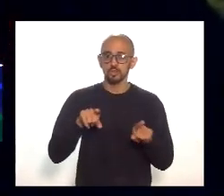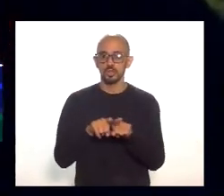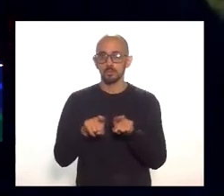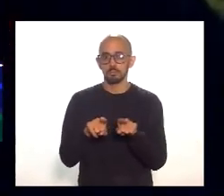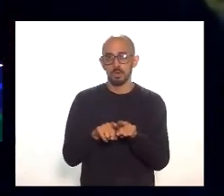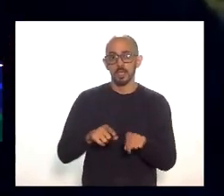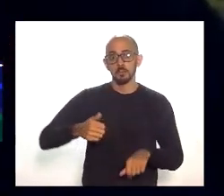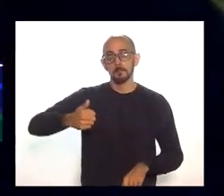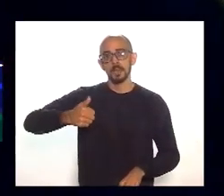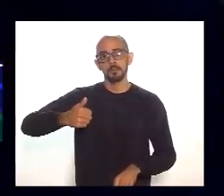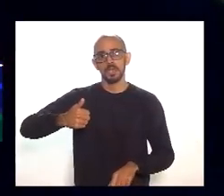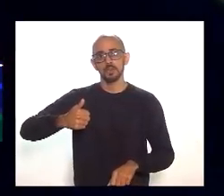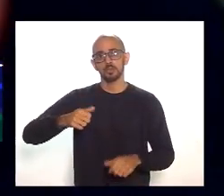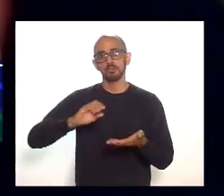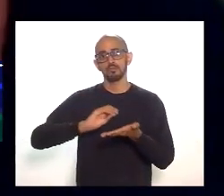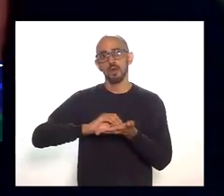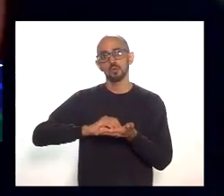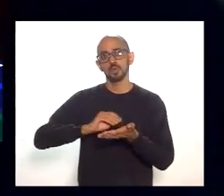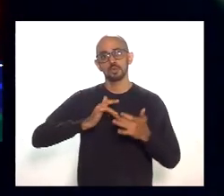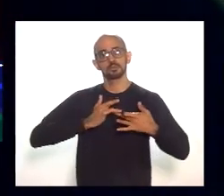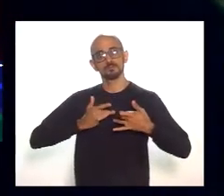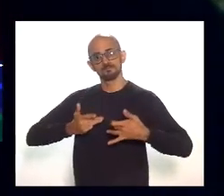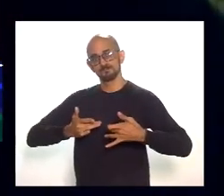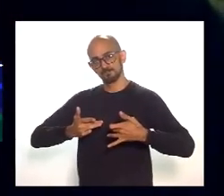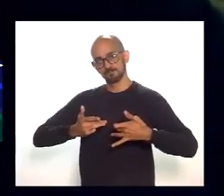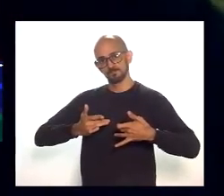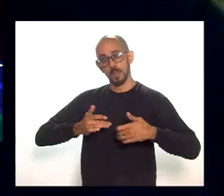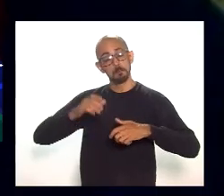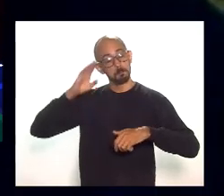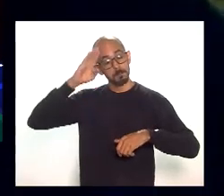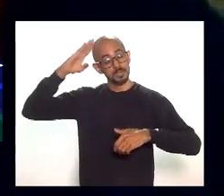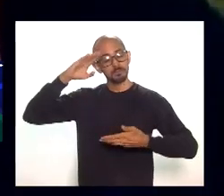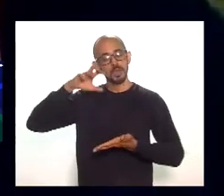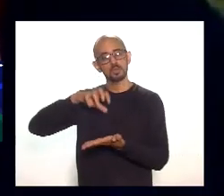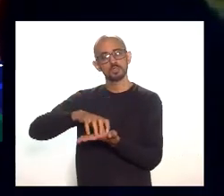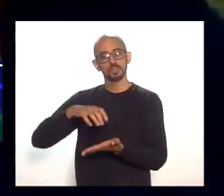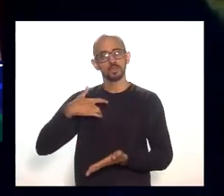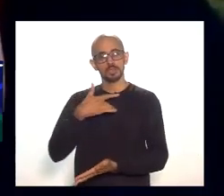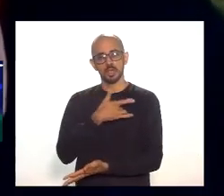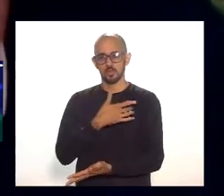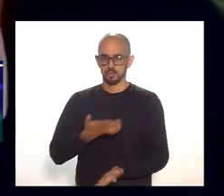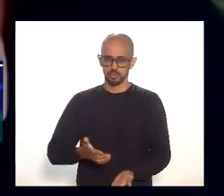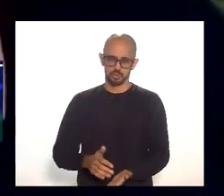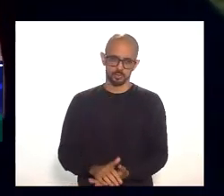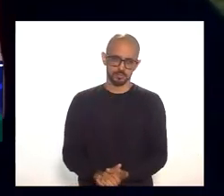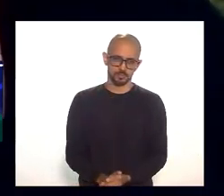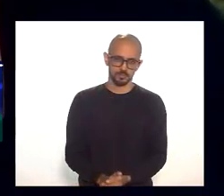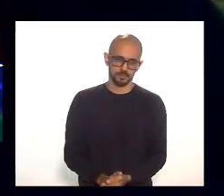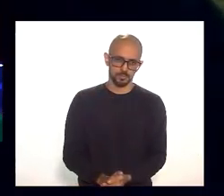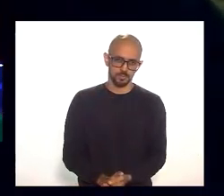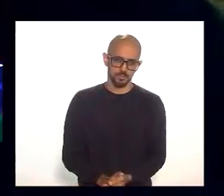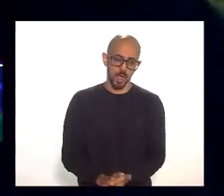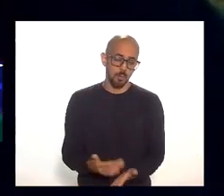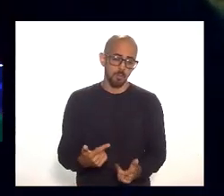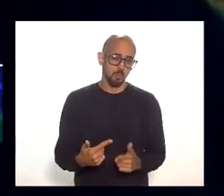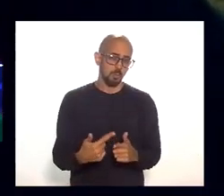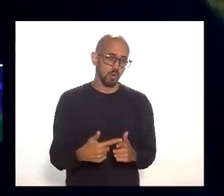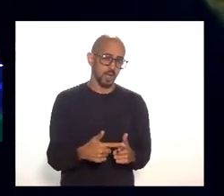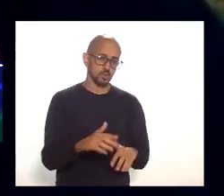primeiro lugar, está faltando muita solidariedade dos profissionais da área da saúde nesse momento. Afinal de contas, os profissionais da